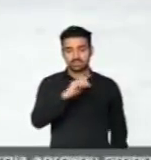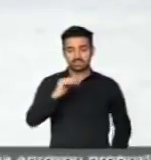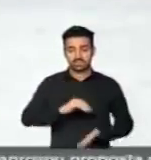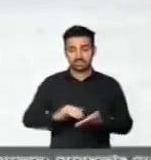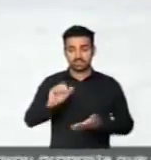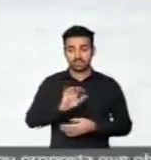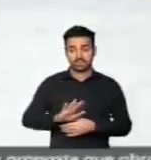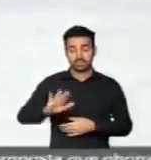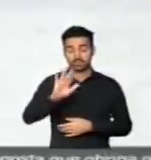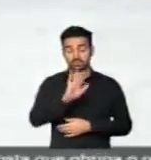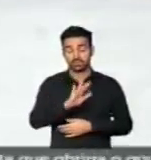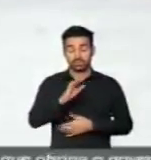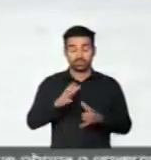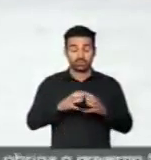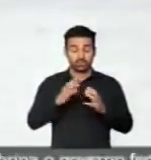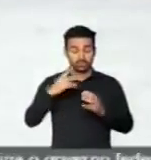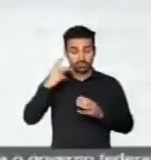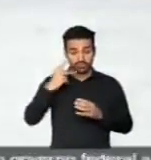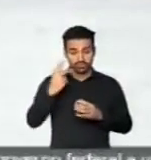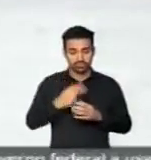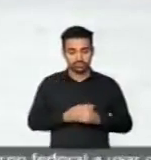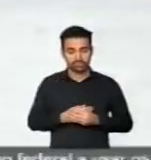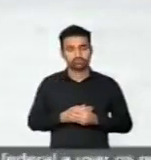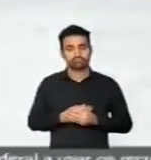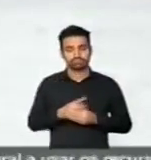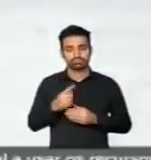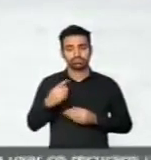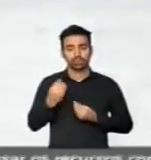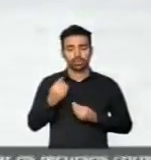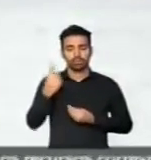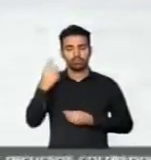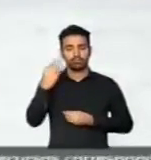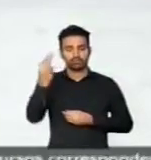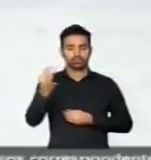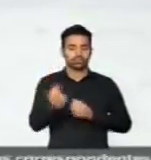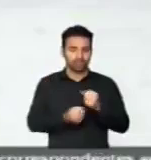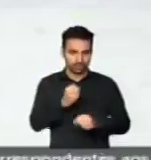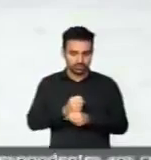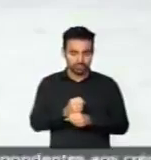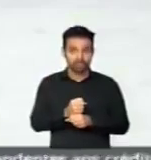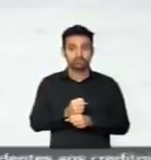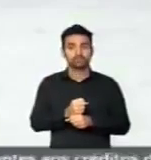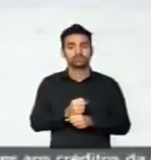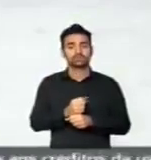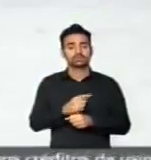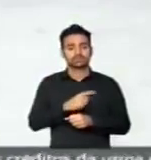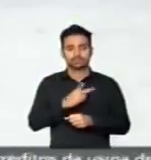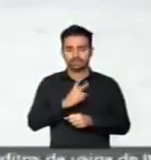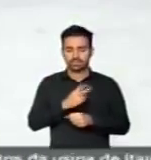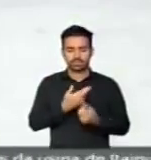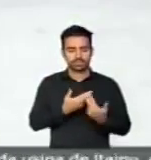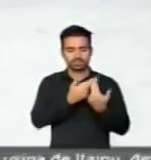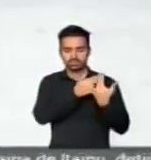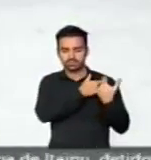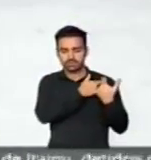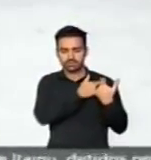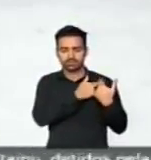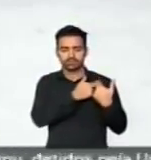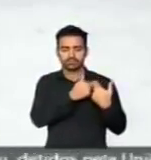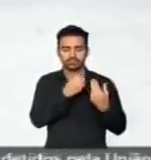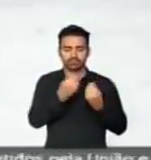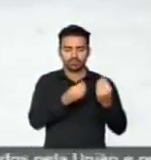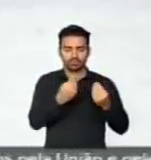do partido que o é, nos próximos anos, como responsabilidade em relação ao